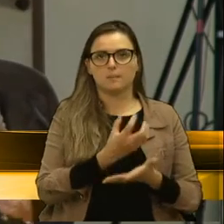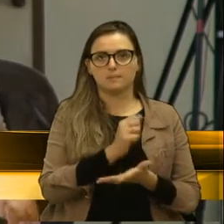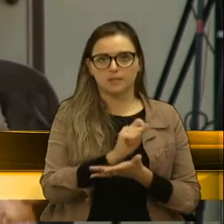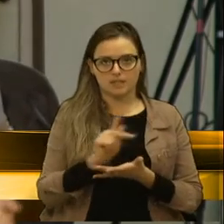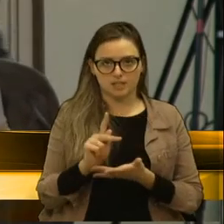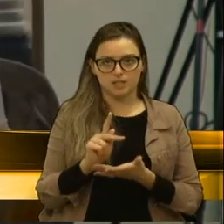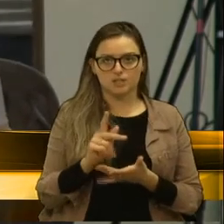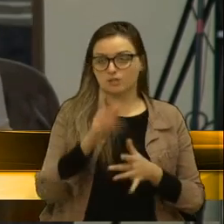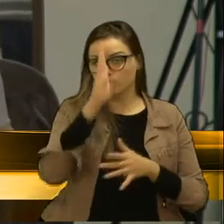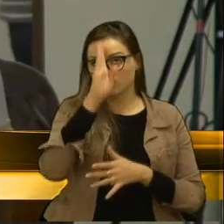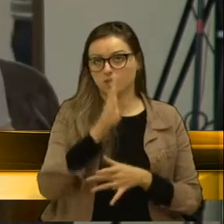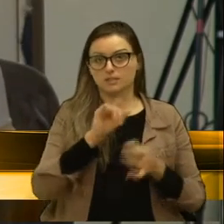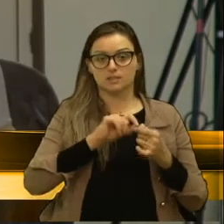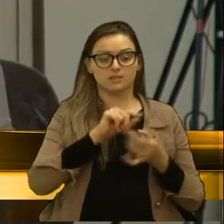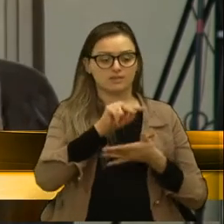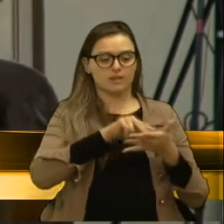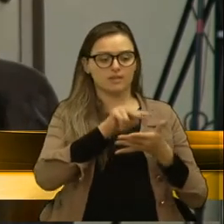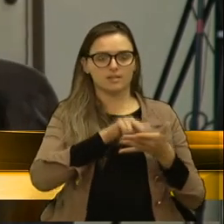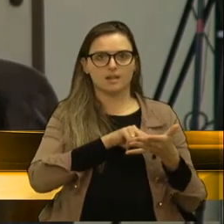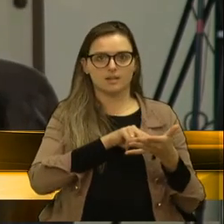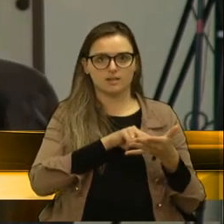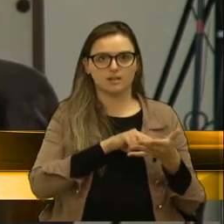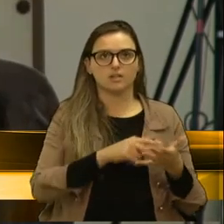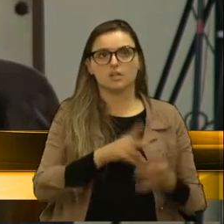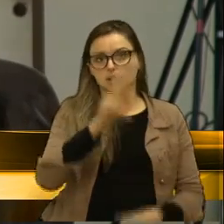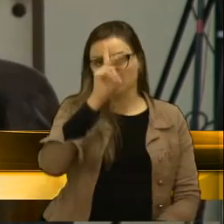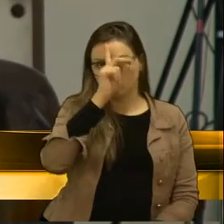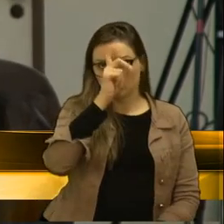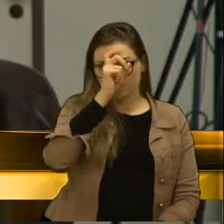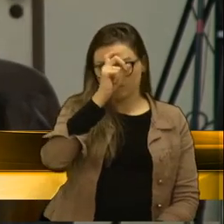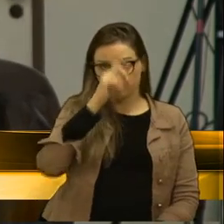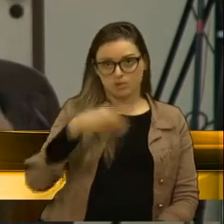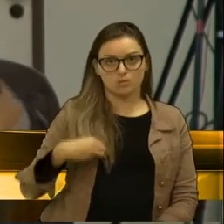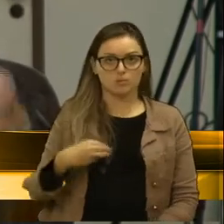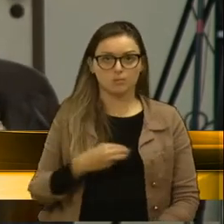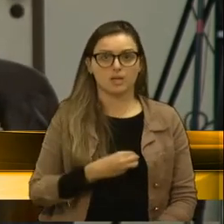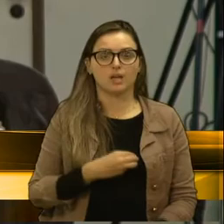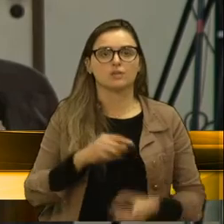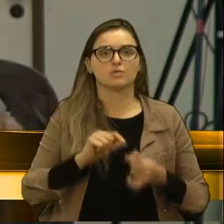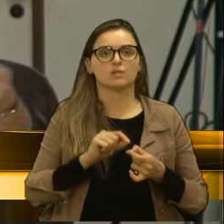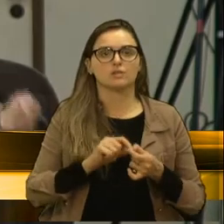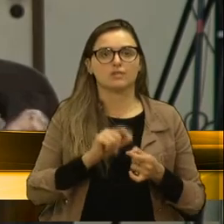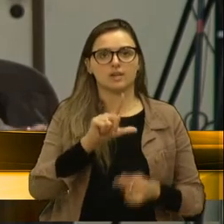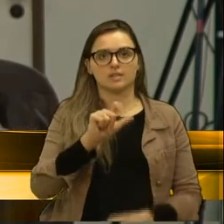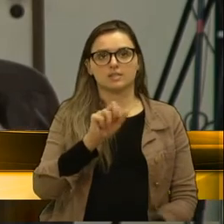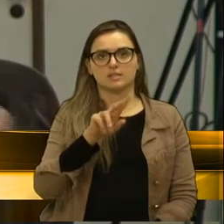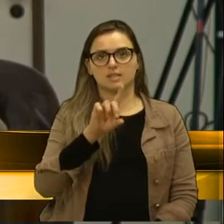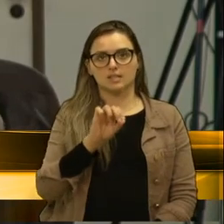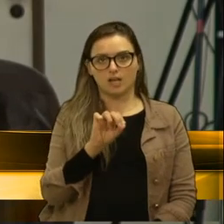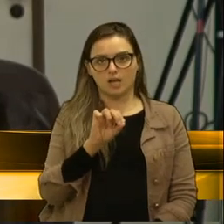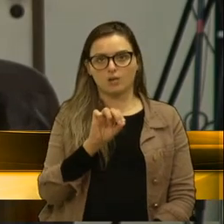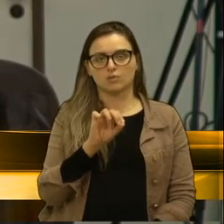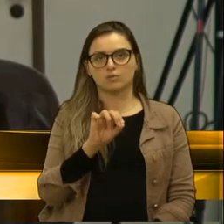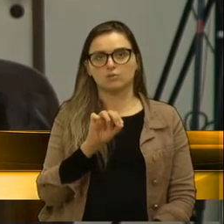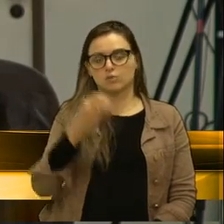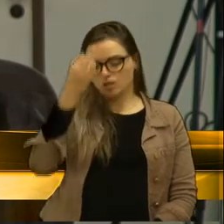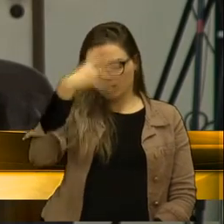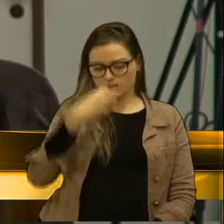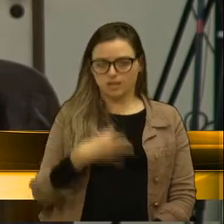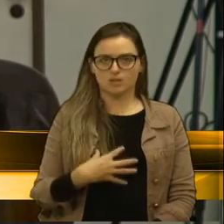possam fazer essas leituras. No hospital, os médicos que fazem laudo da radiologia